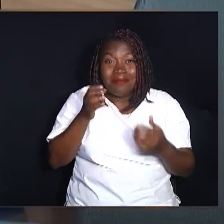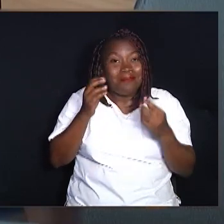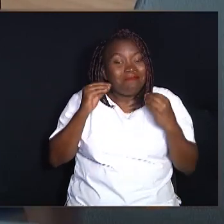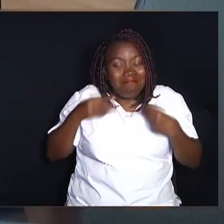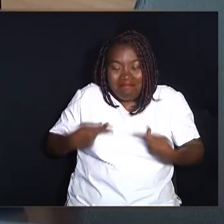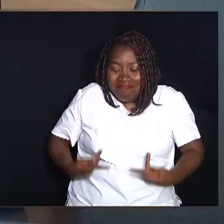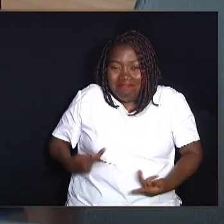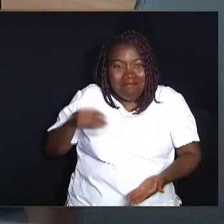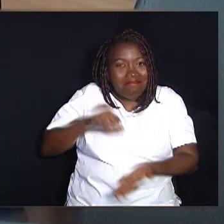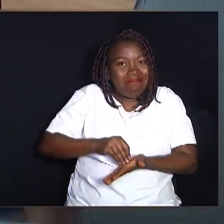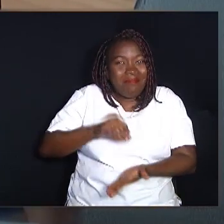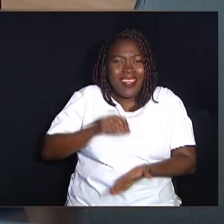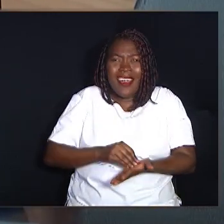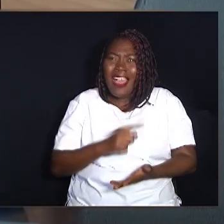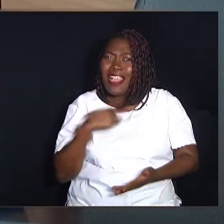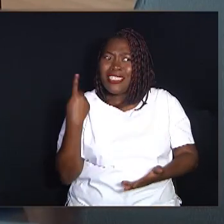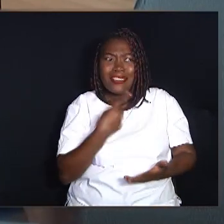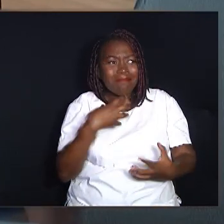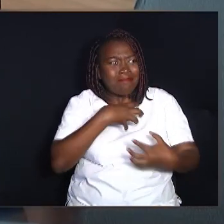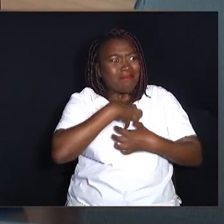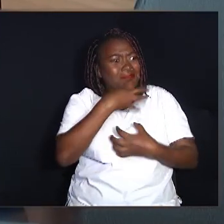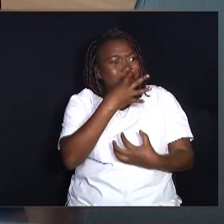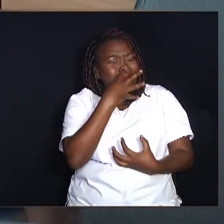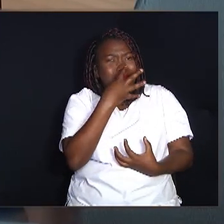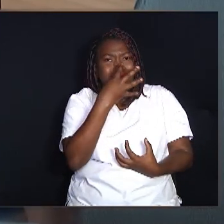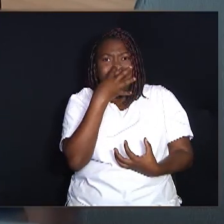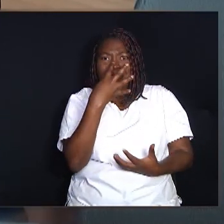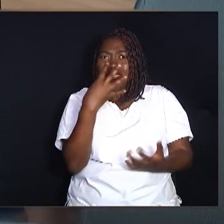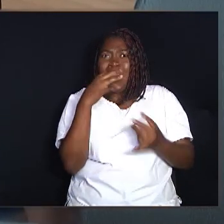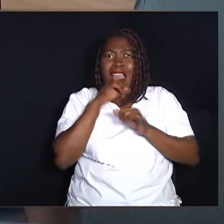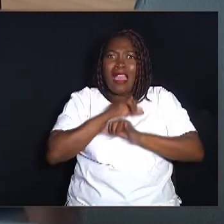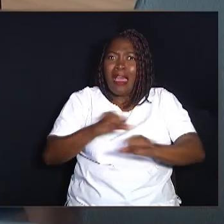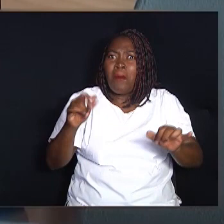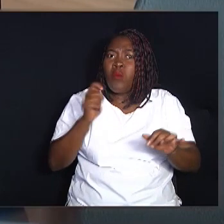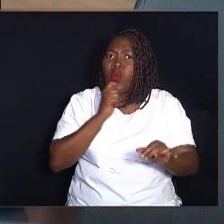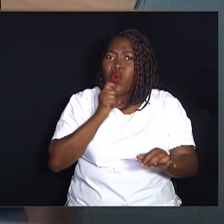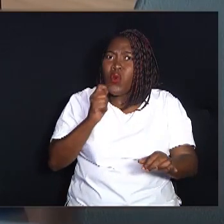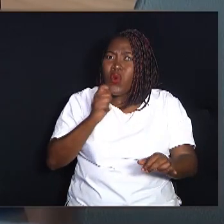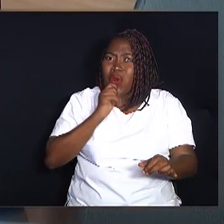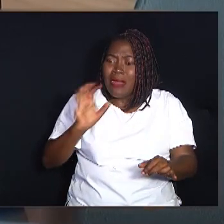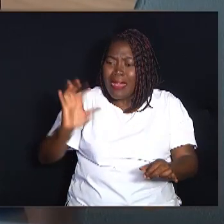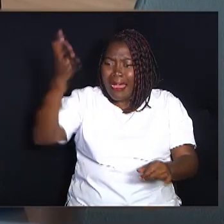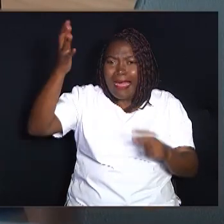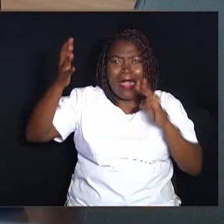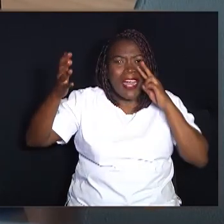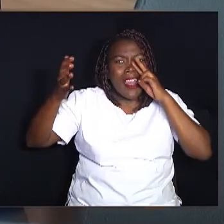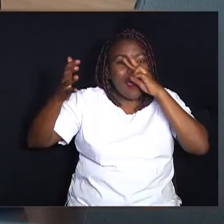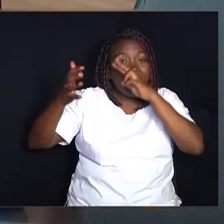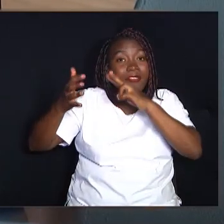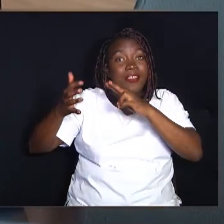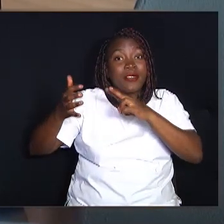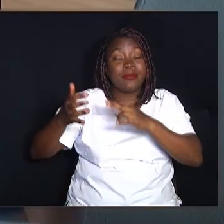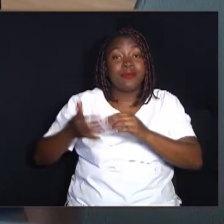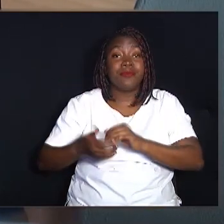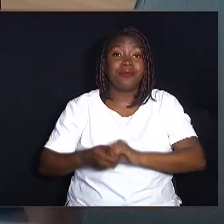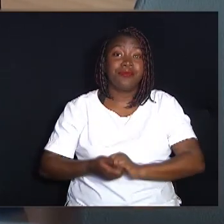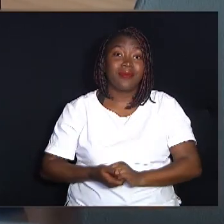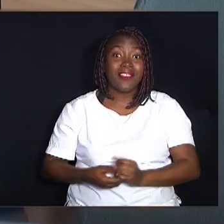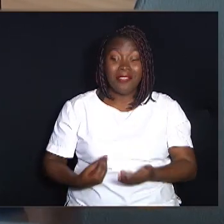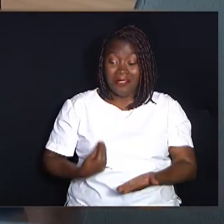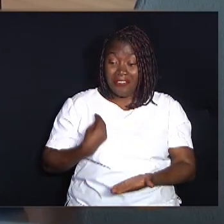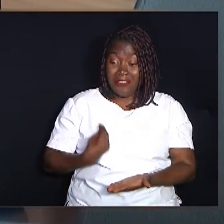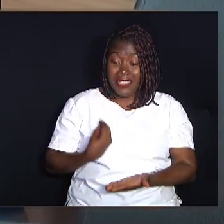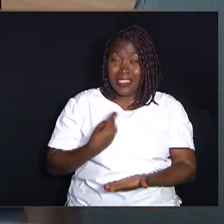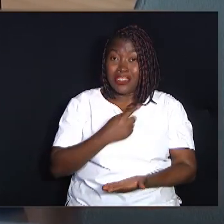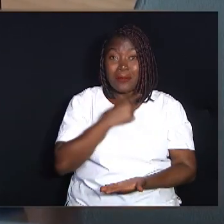desumanidade. A gente fica chocada que isso não tinha vindo ainda a público, uma situação tão grave como essa, né? Vidas